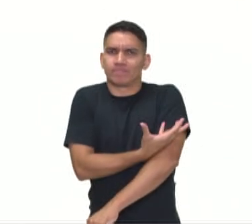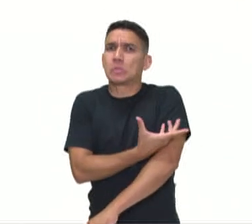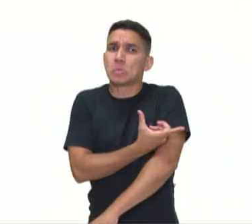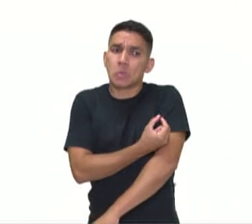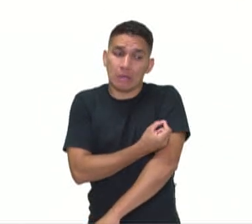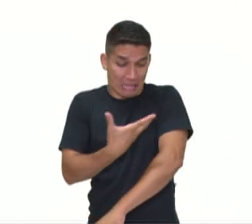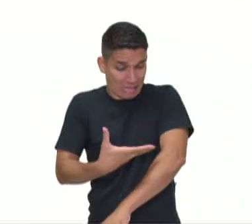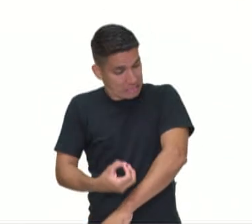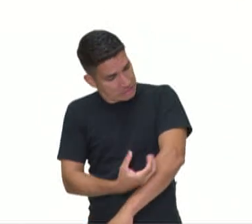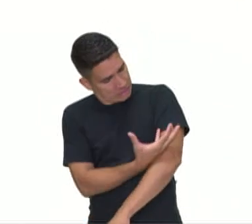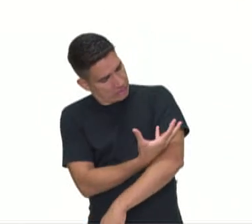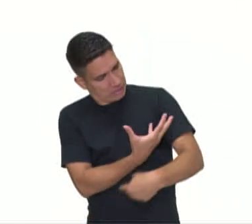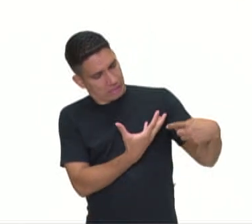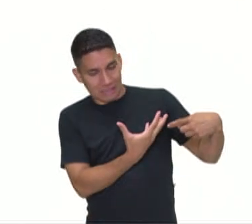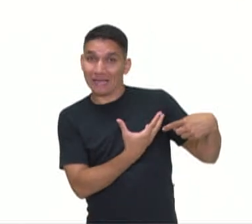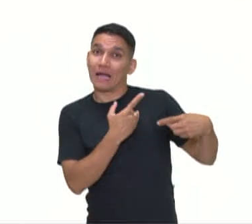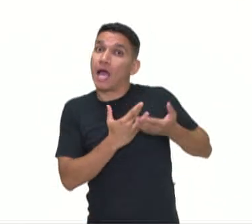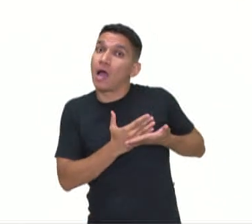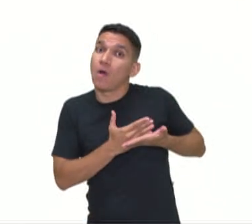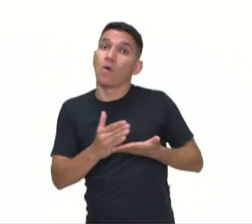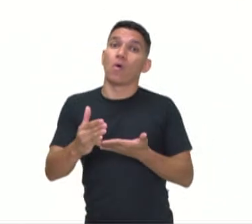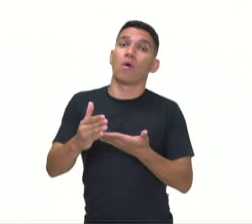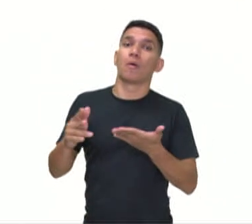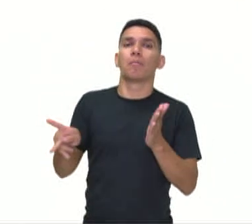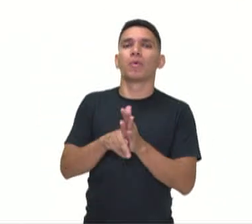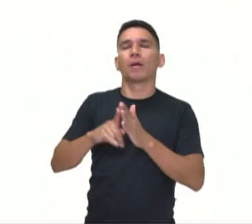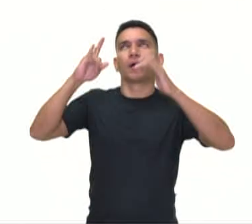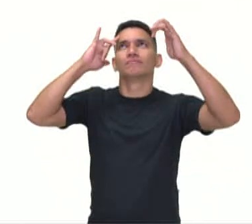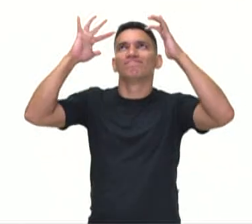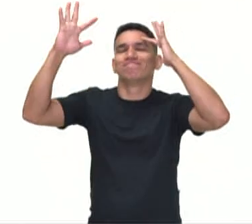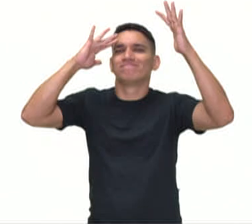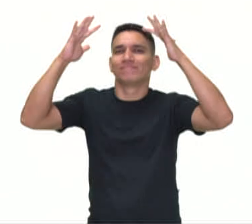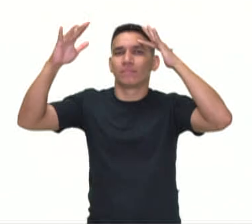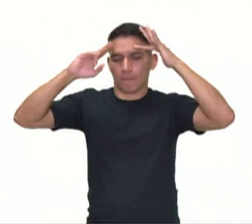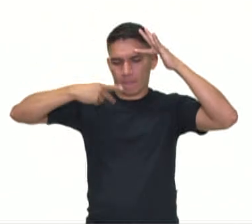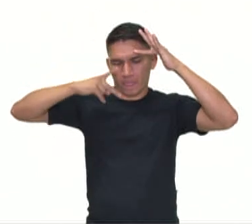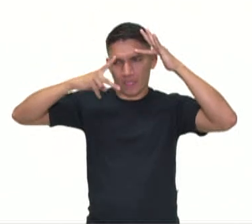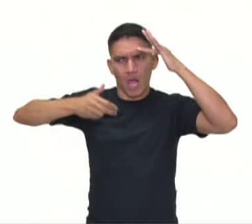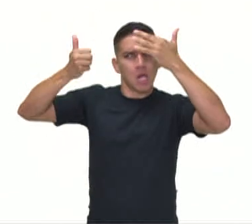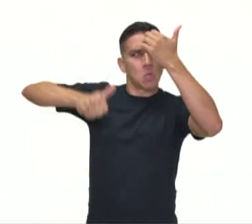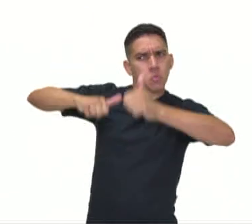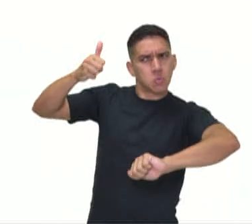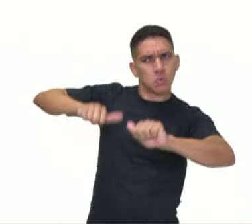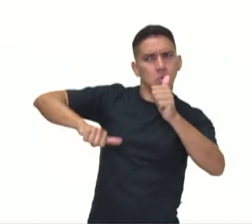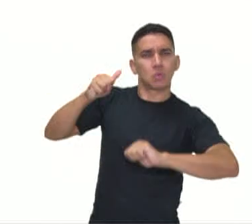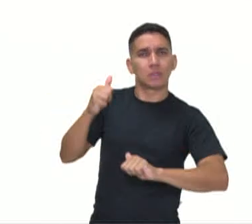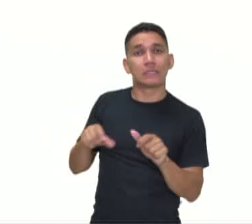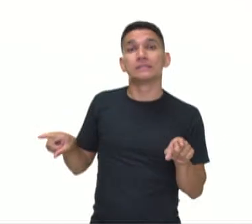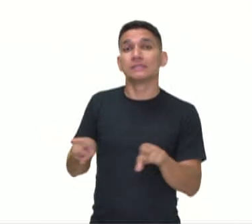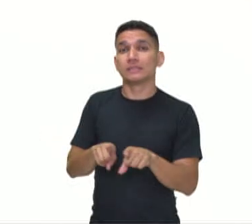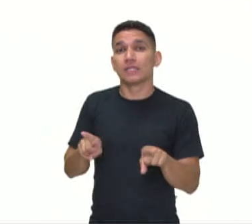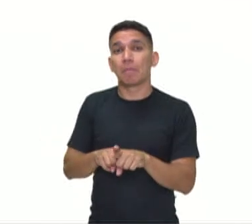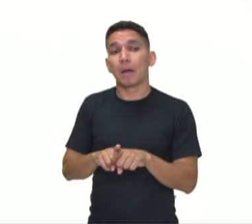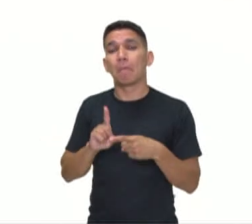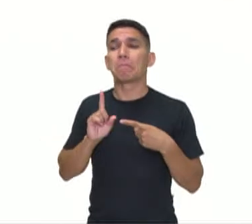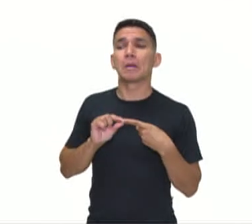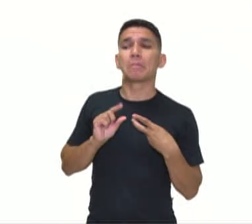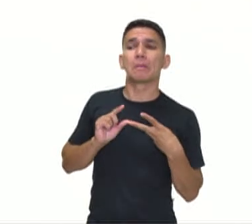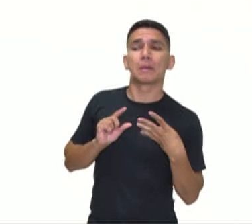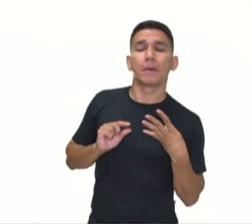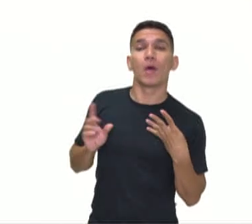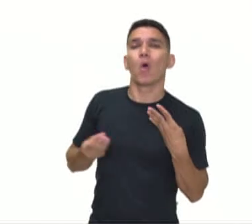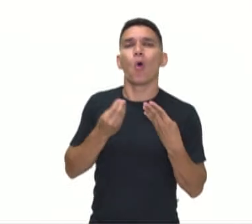vez, são um princípio para as minhas reflexões, julgamentos e até para a definição da minha